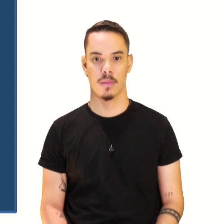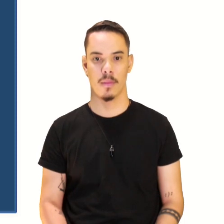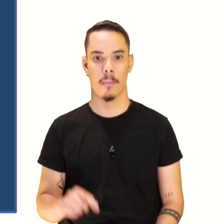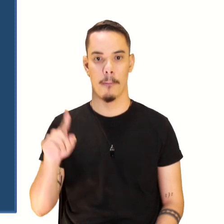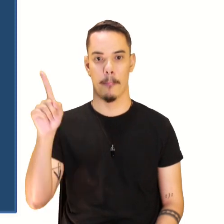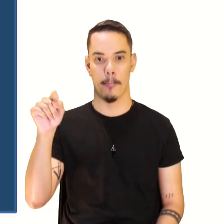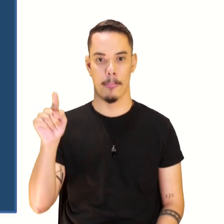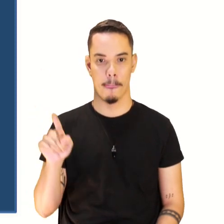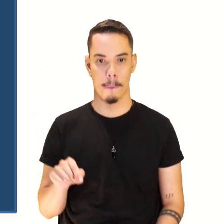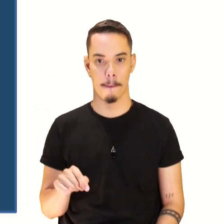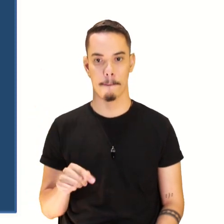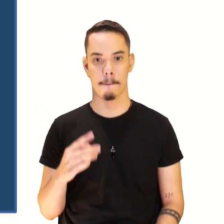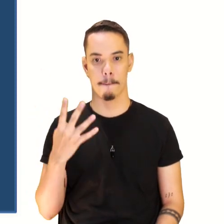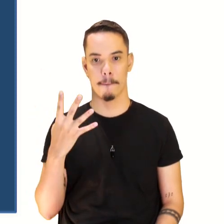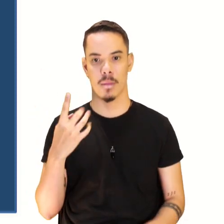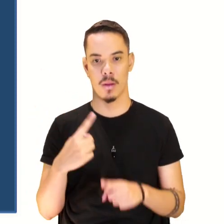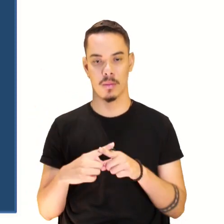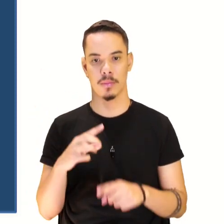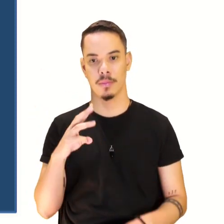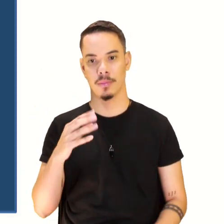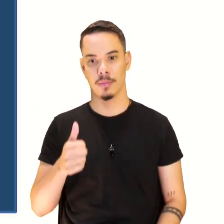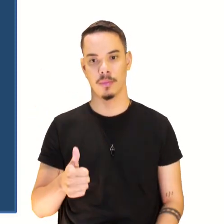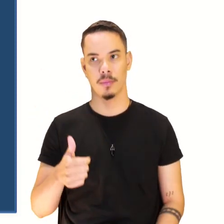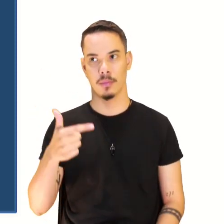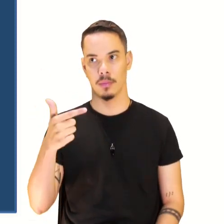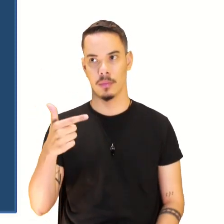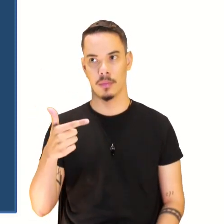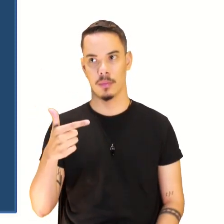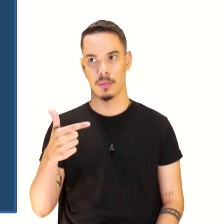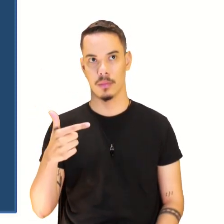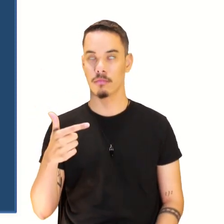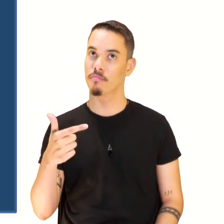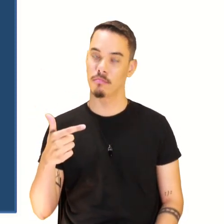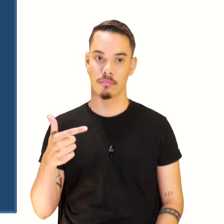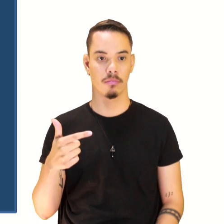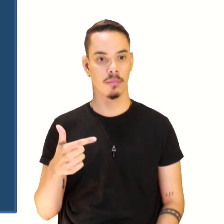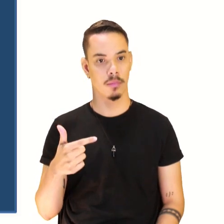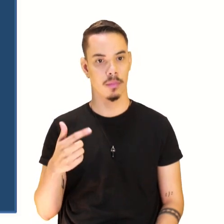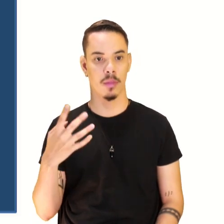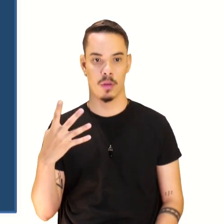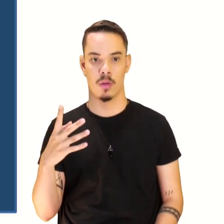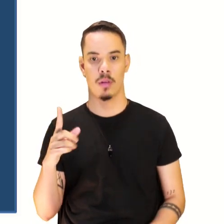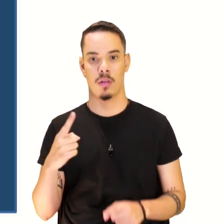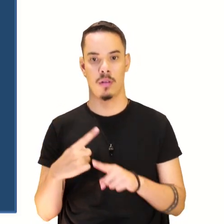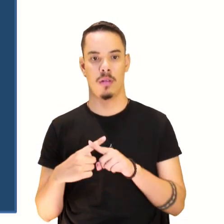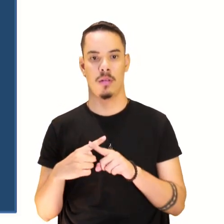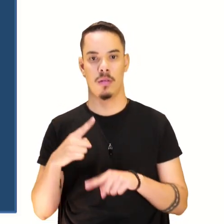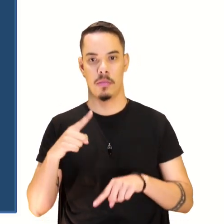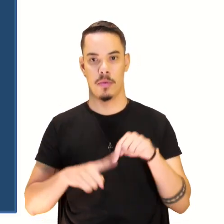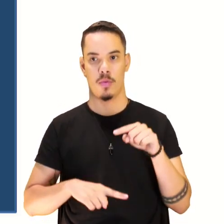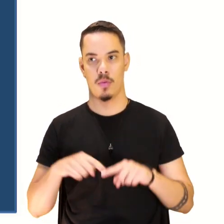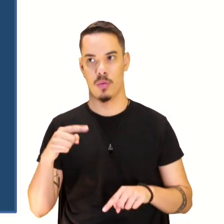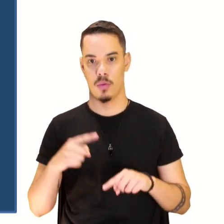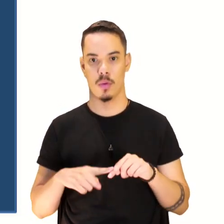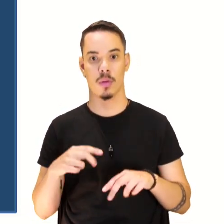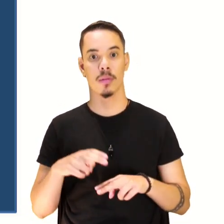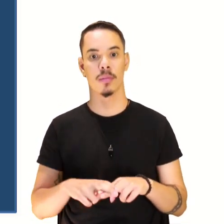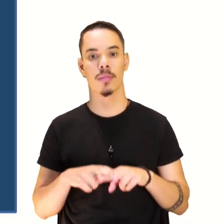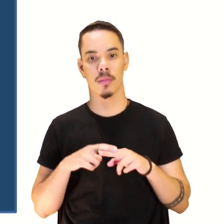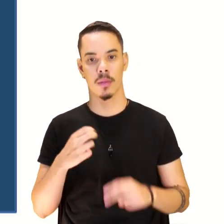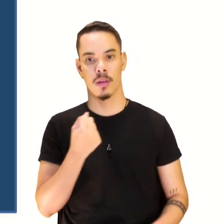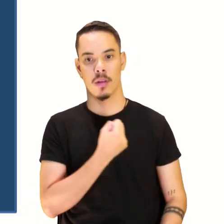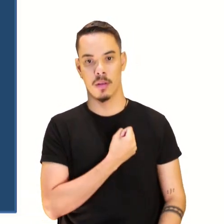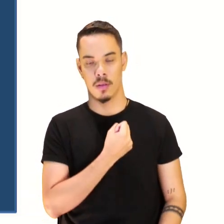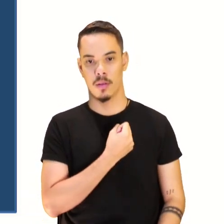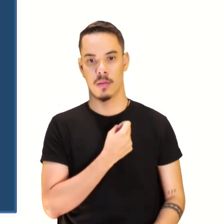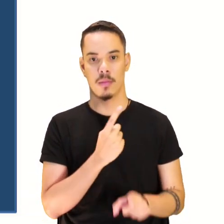vai ficar quatro vezes três 12 três vezes quatro para dar 12 tem que ficar igual o produto até porque os números